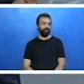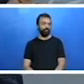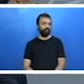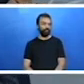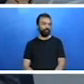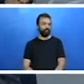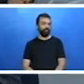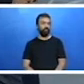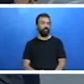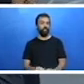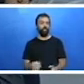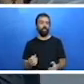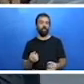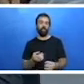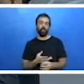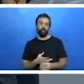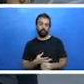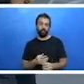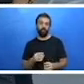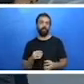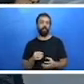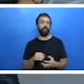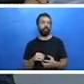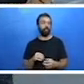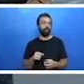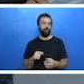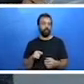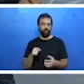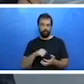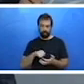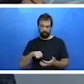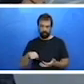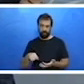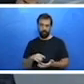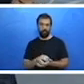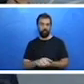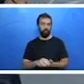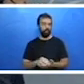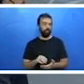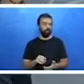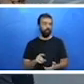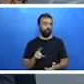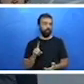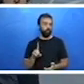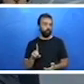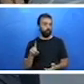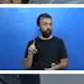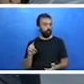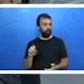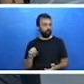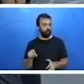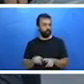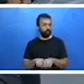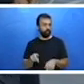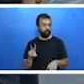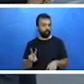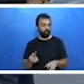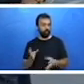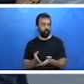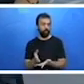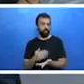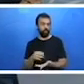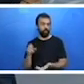terminar o ortografar 1 e 2 da página 57, fazer as tarefas 5, 6 e 7 das páginas 60 e